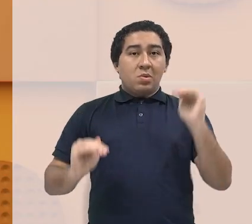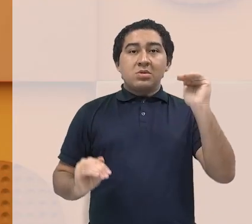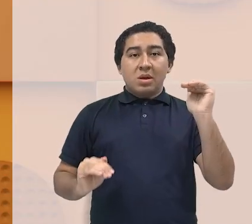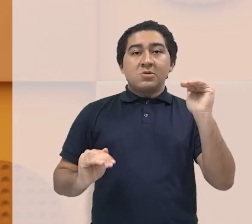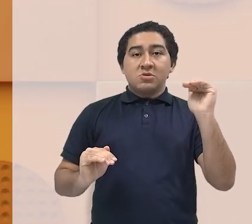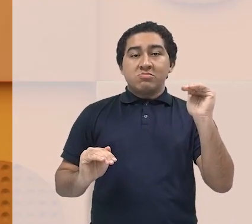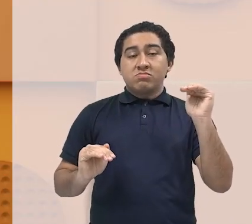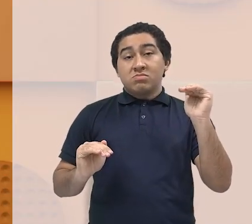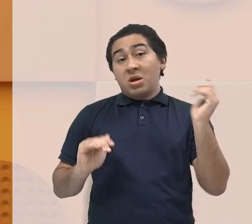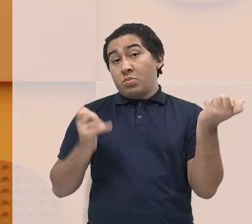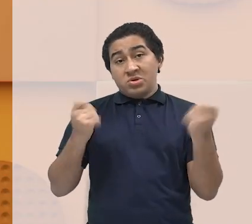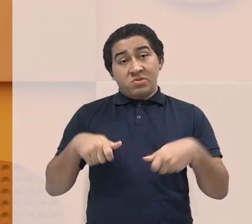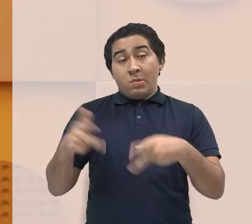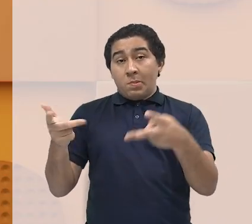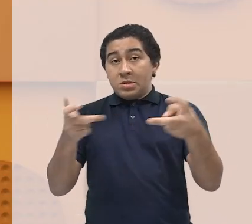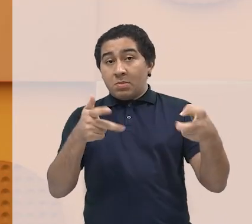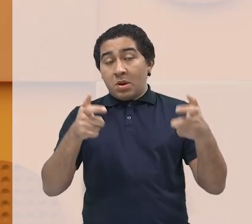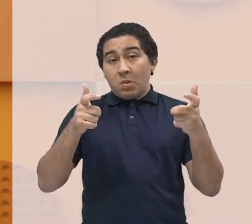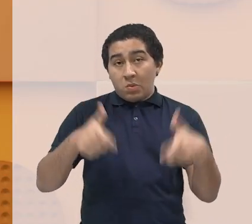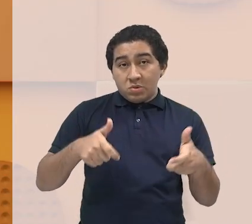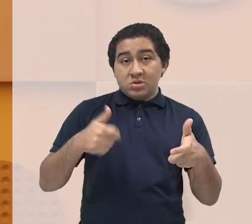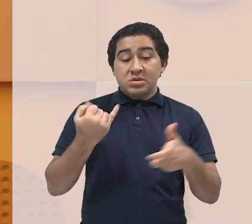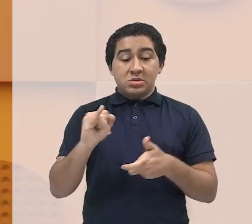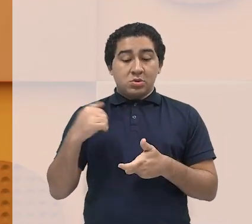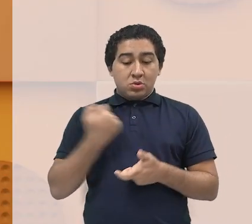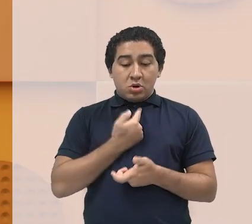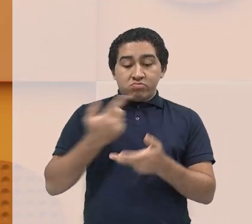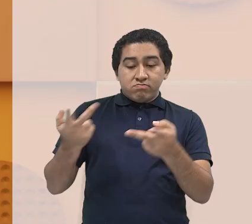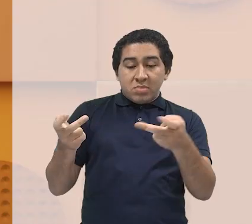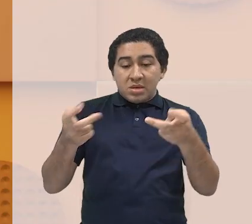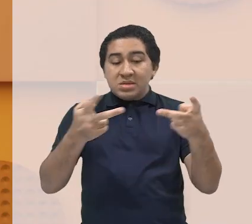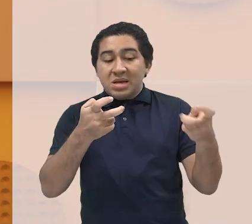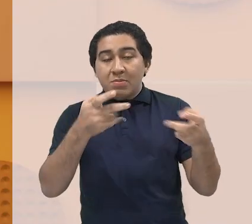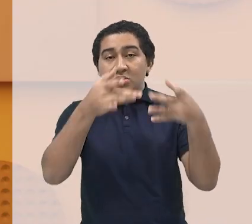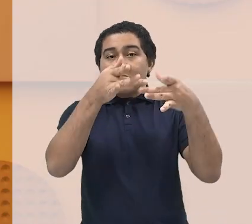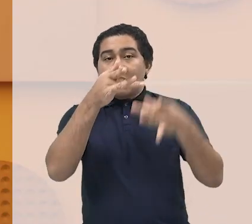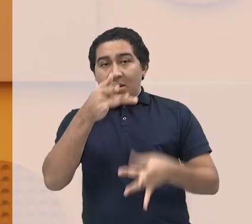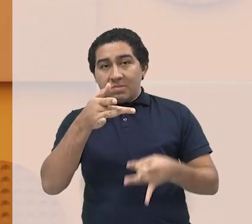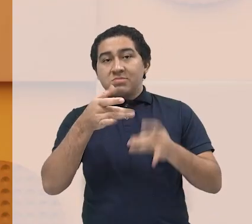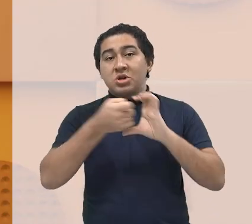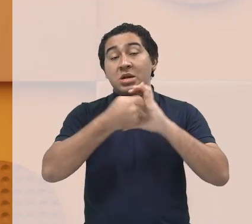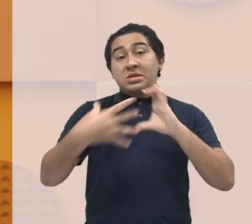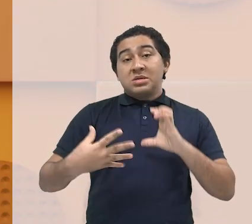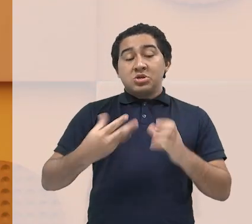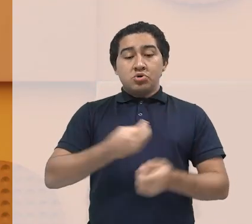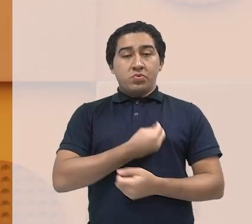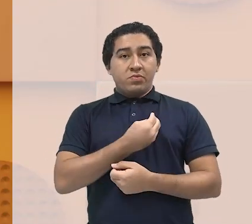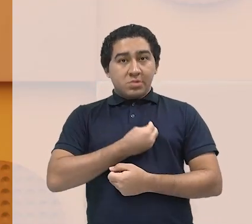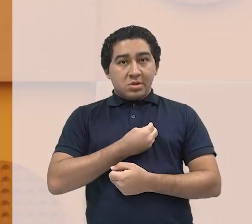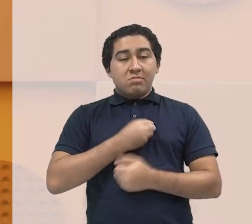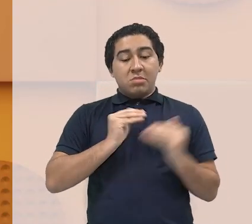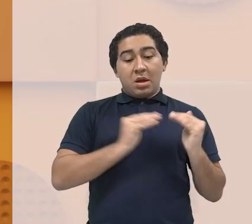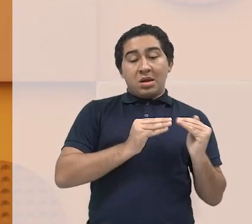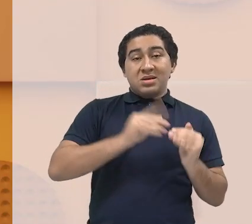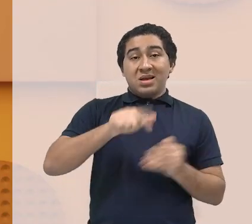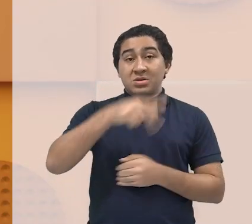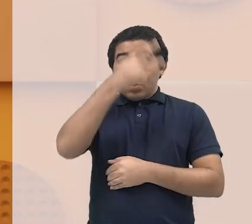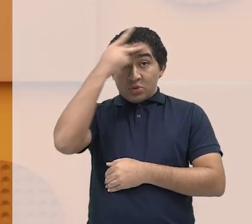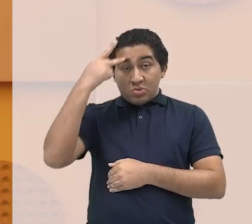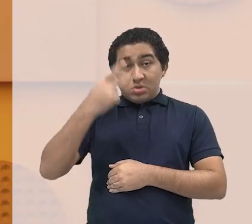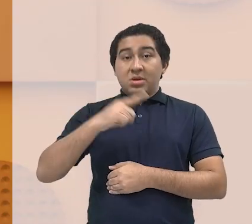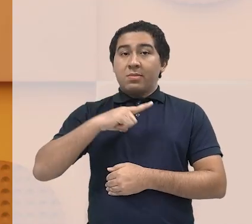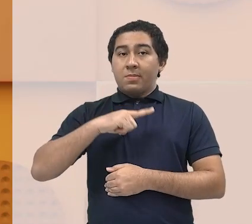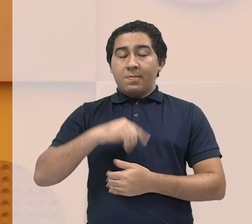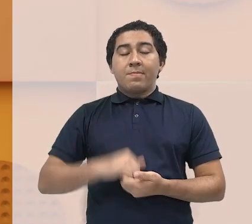se tornam visíveis a partir do momento que a gente observa essas determinadas condições, inclusive de moradia, onde essas pessoas ali ocupam,